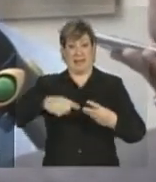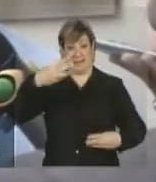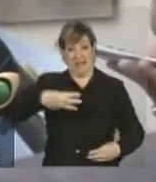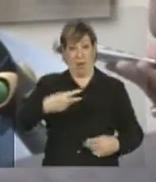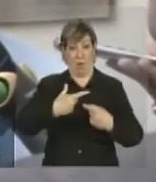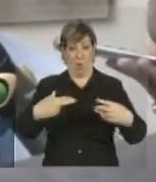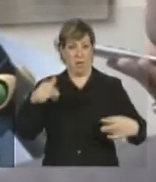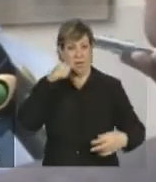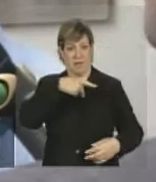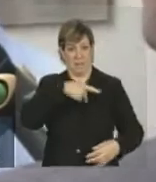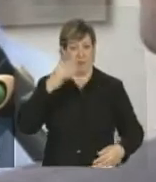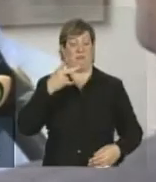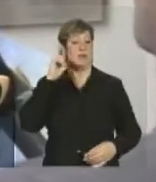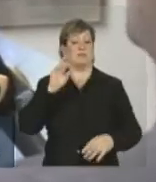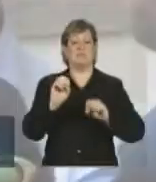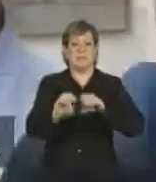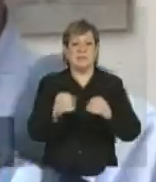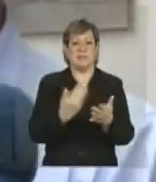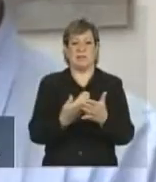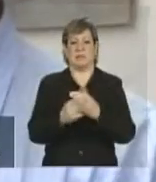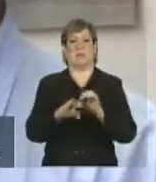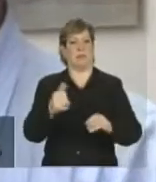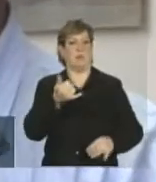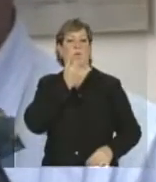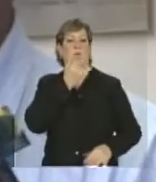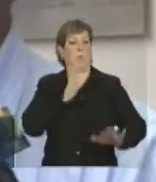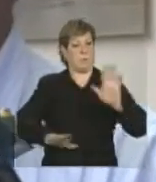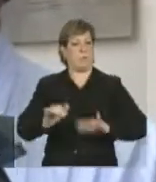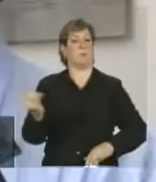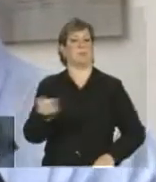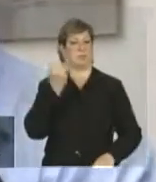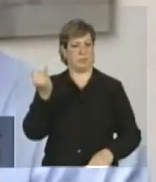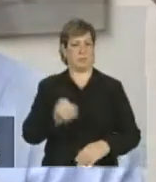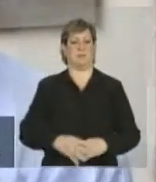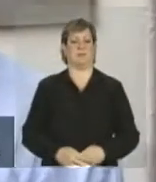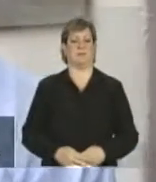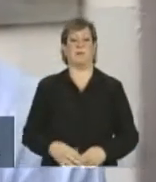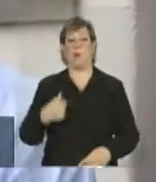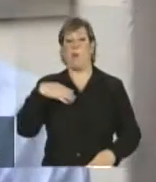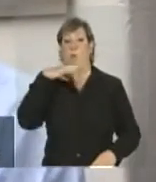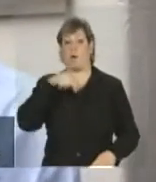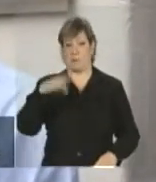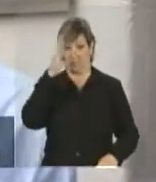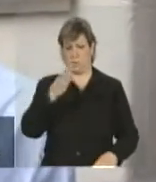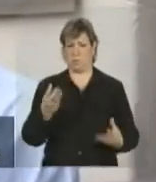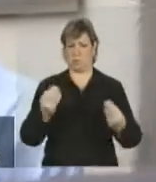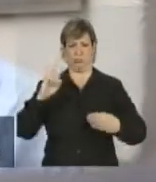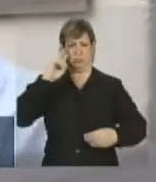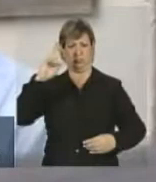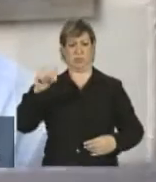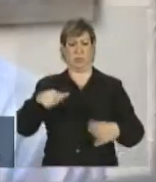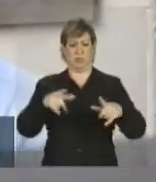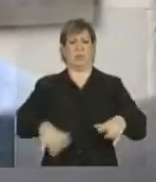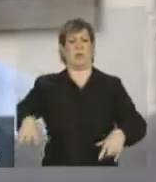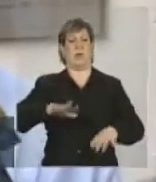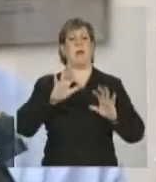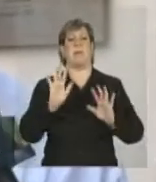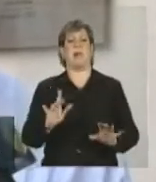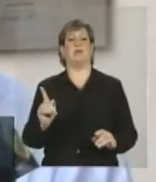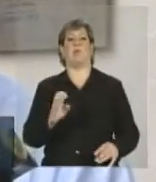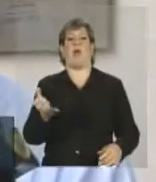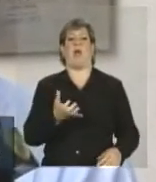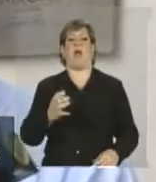a prevenção, o trabalho de educação e prevenção. Eu acho que o Brasil tem muita liderança na região, mas não pretende ter uma posição